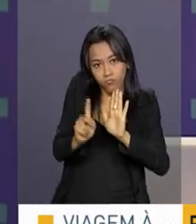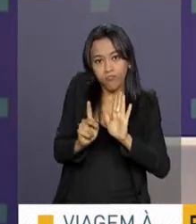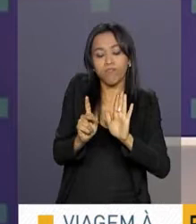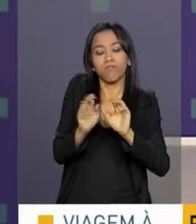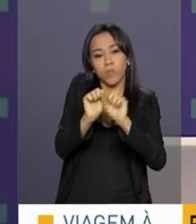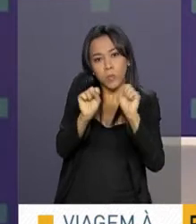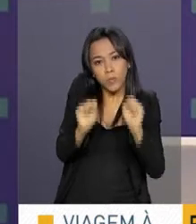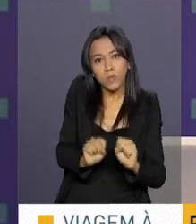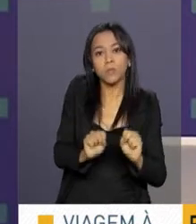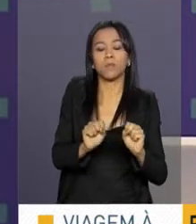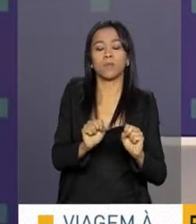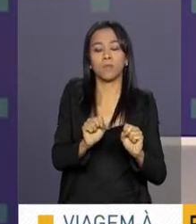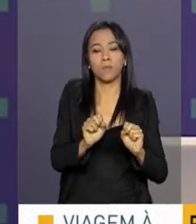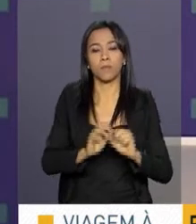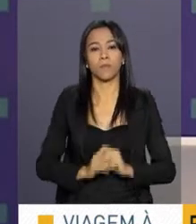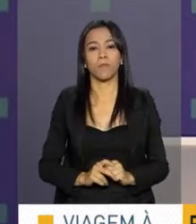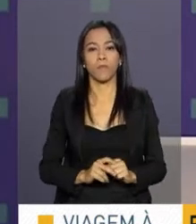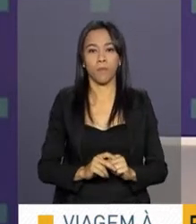e,